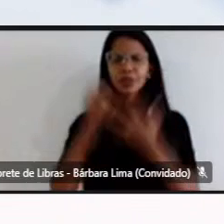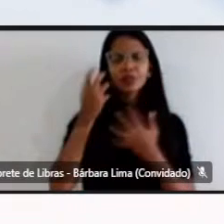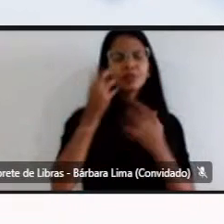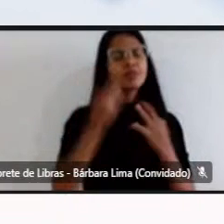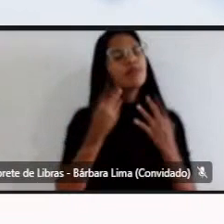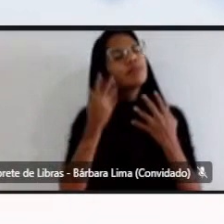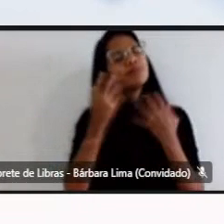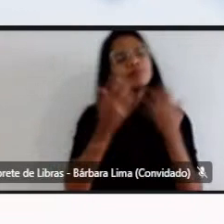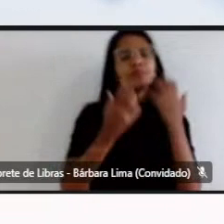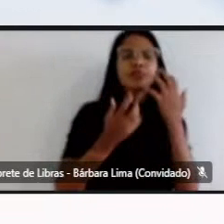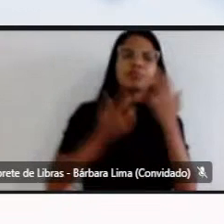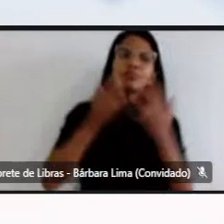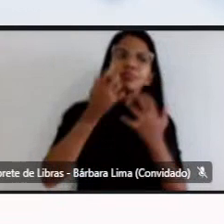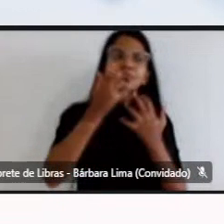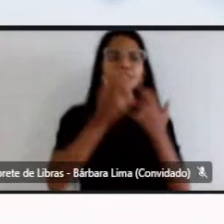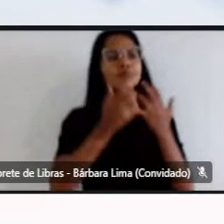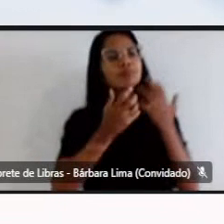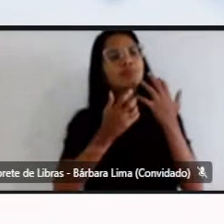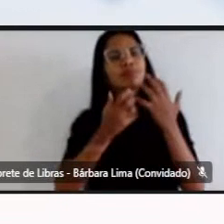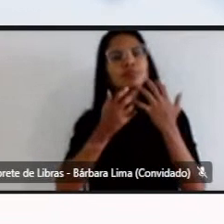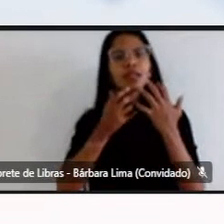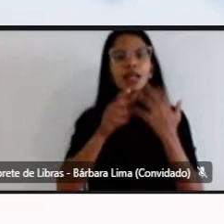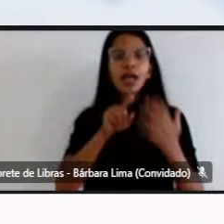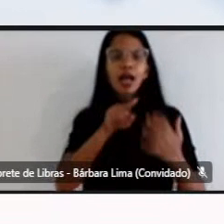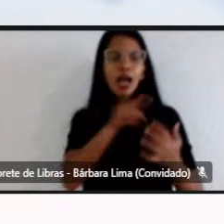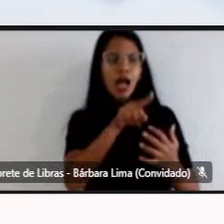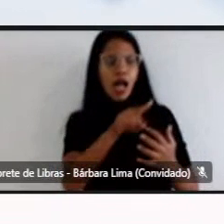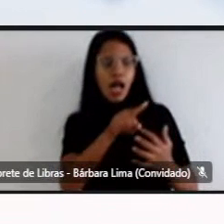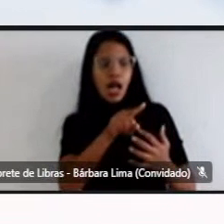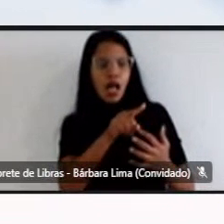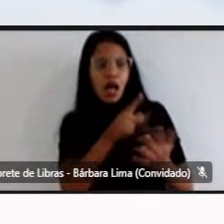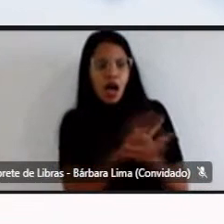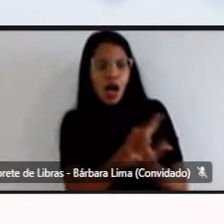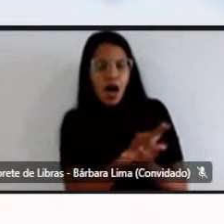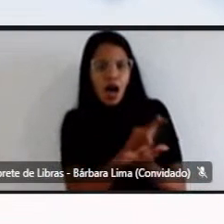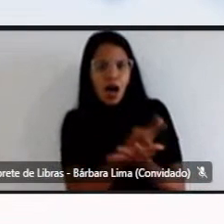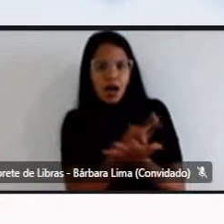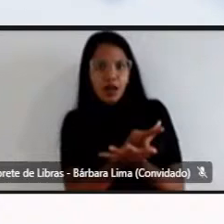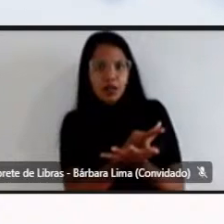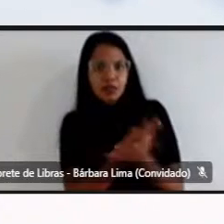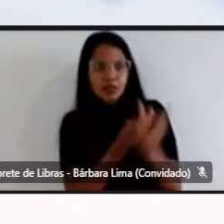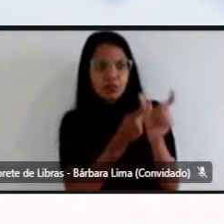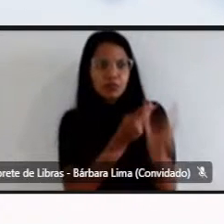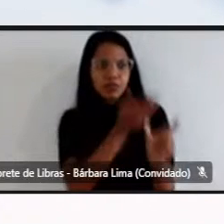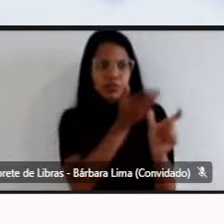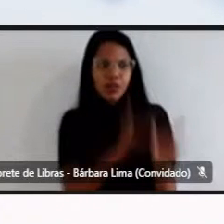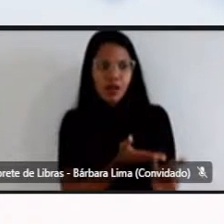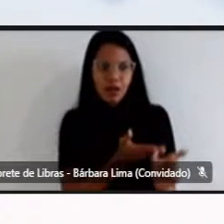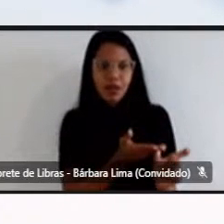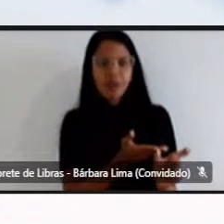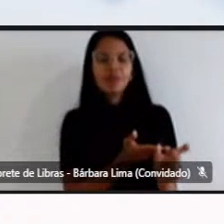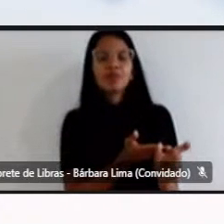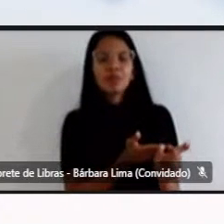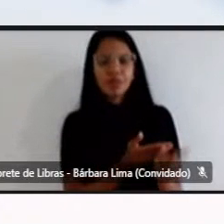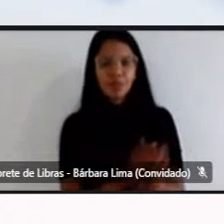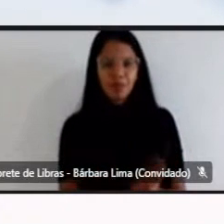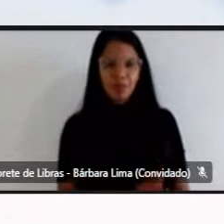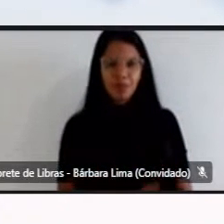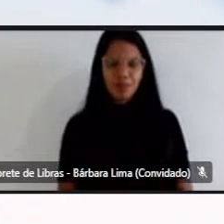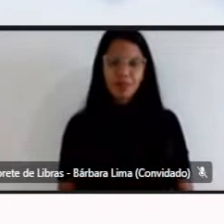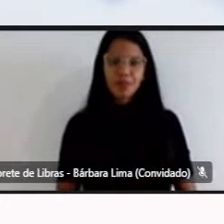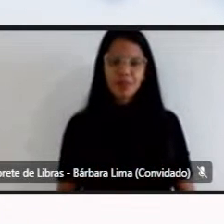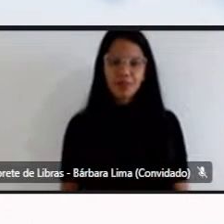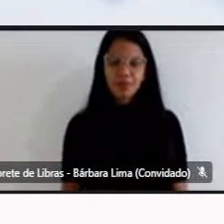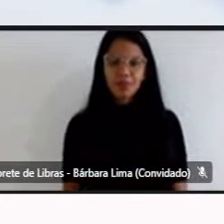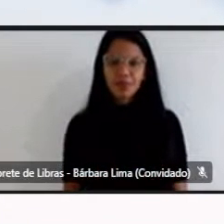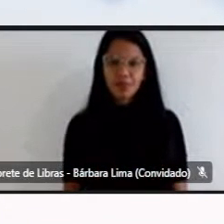Herbie Hancock tocou uma nota errada. And he thinks, oh my God, Miles may literally